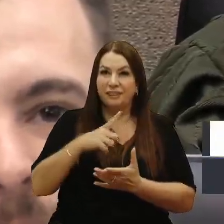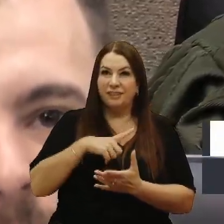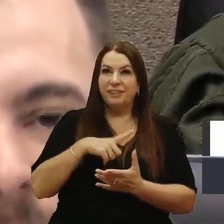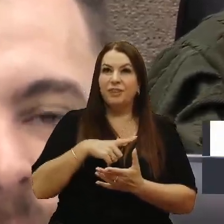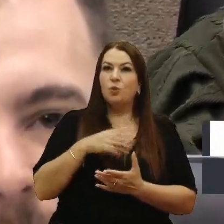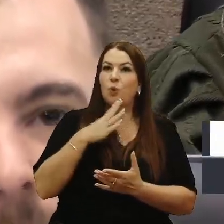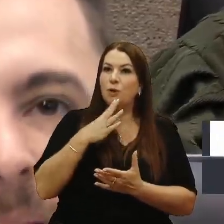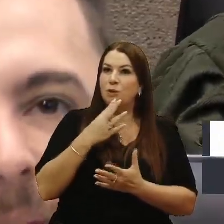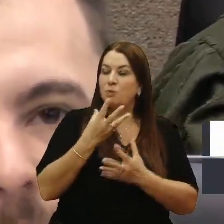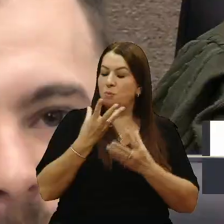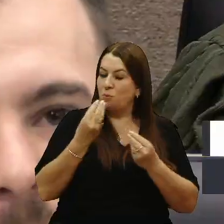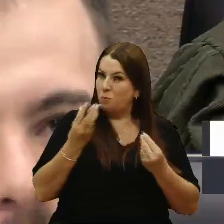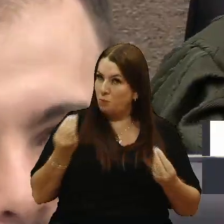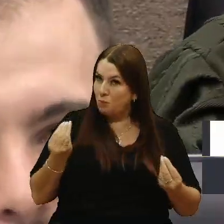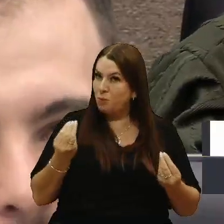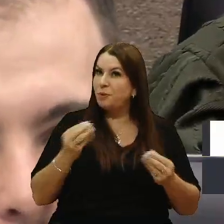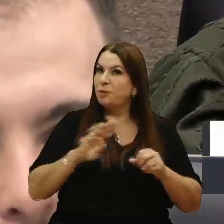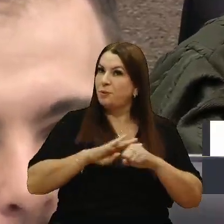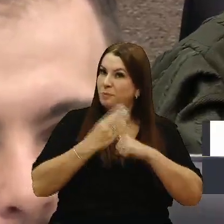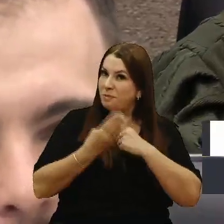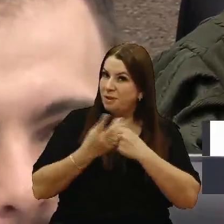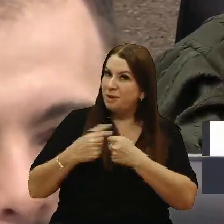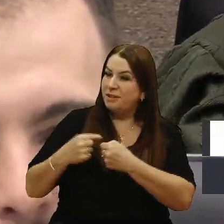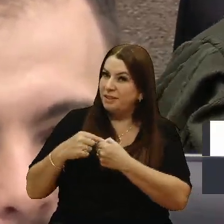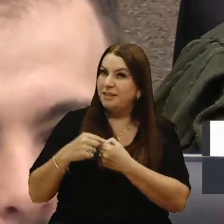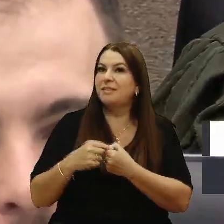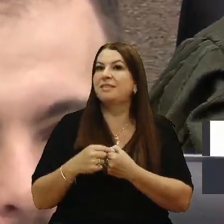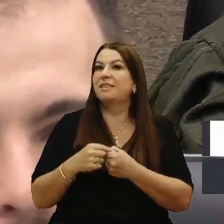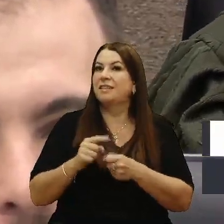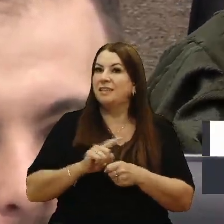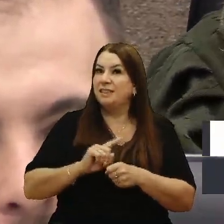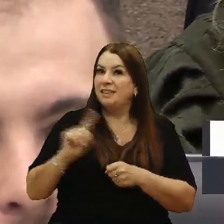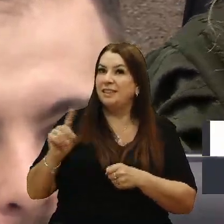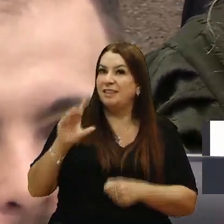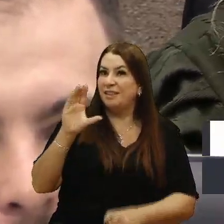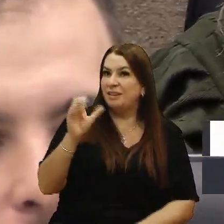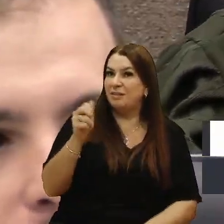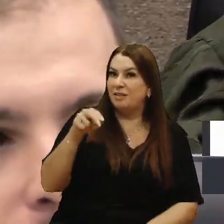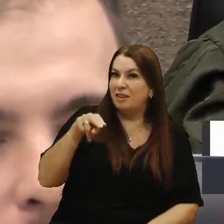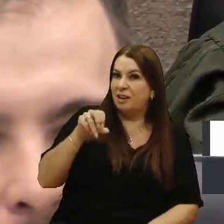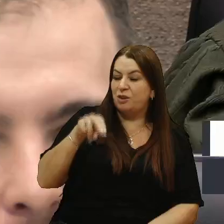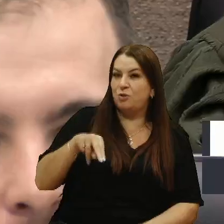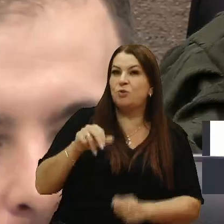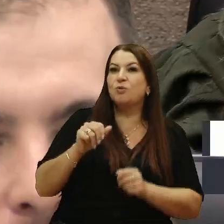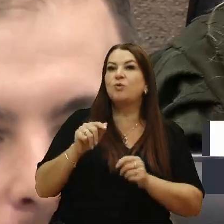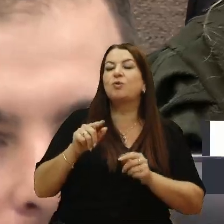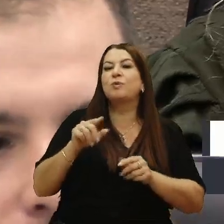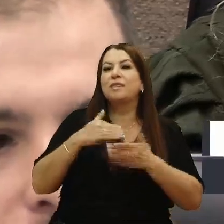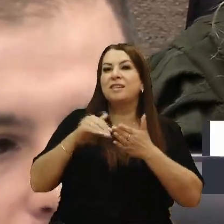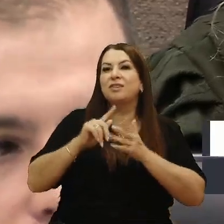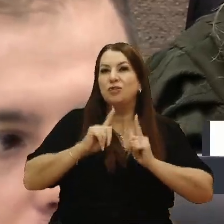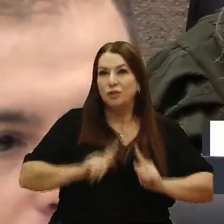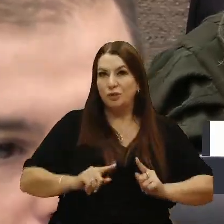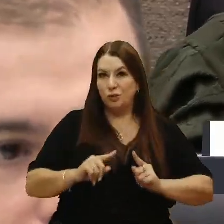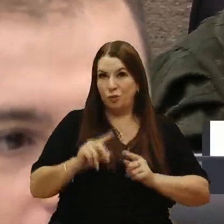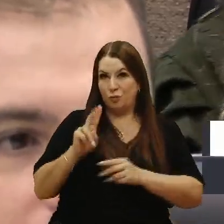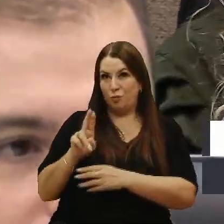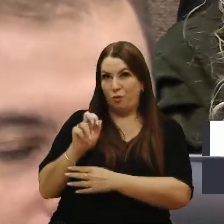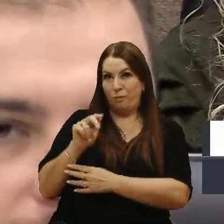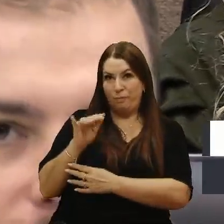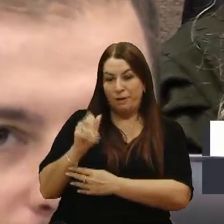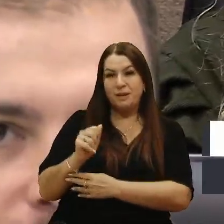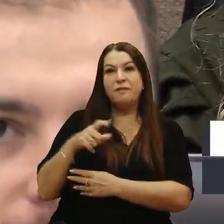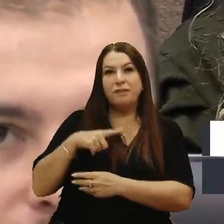conheço muitos bairros da nossa cidade, inclusive estive lá no Quênio com o secretário de Gestão Urbana, lá onde vamos garantir